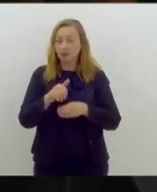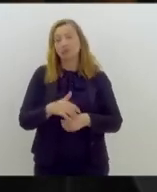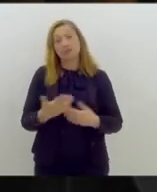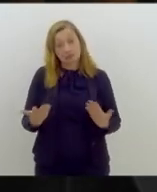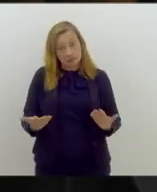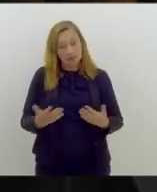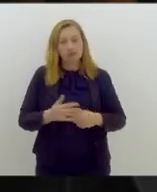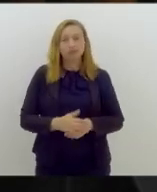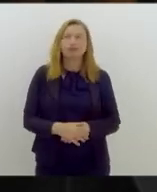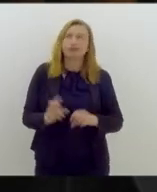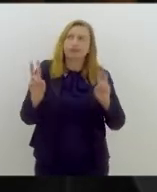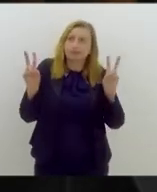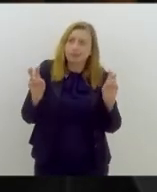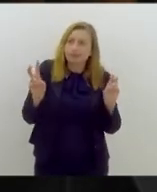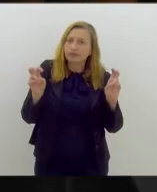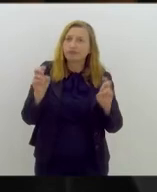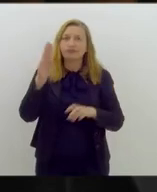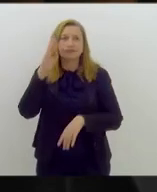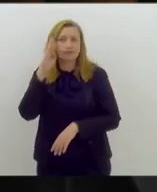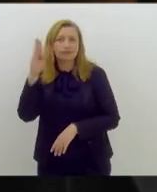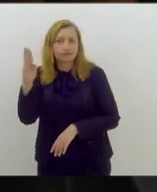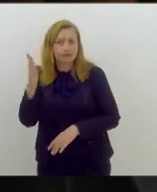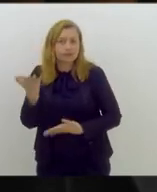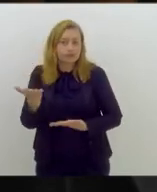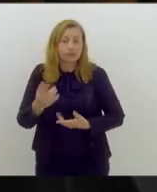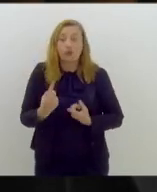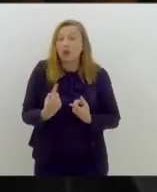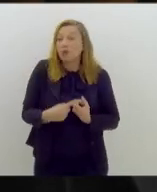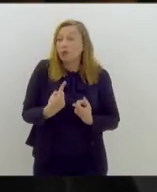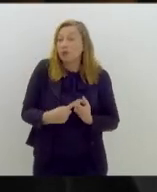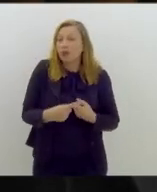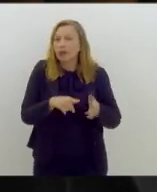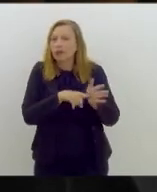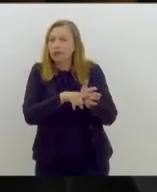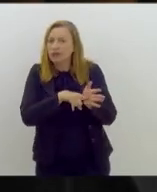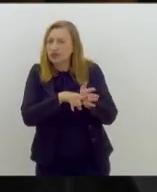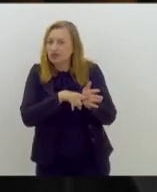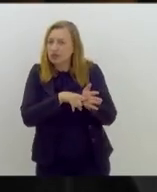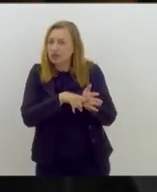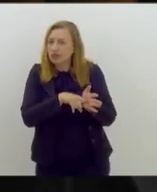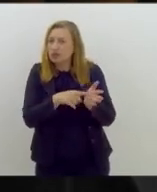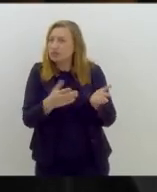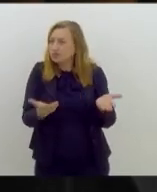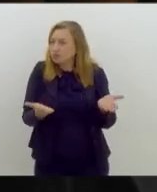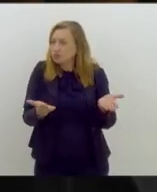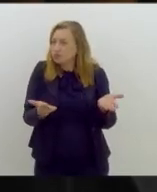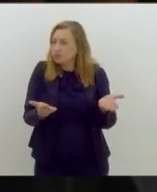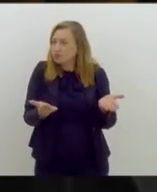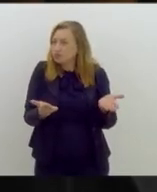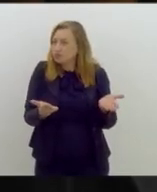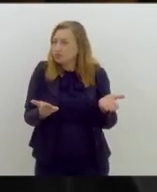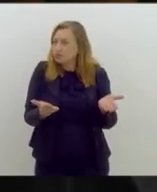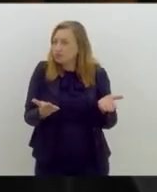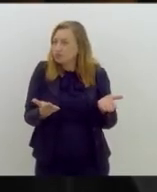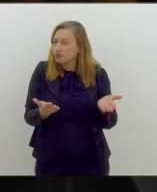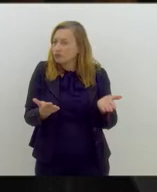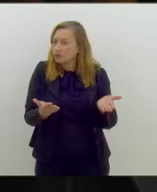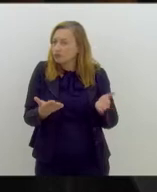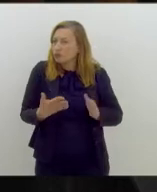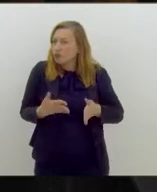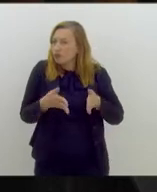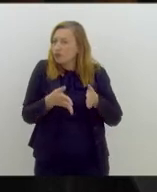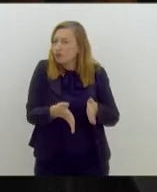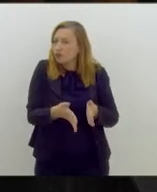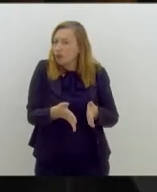essa é uma questão fundamental porque pesquisa pesquisa é retrato de